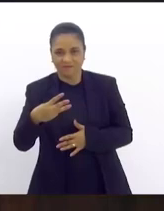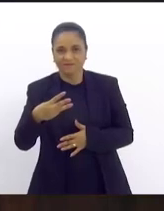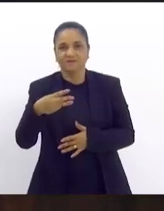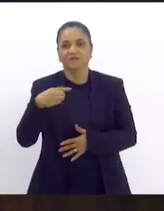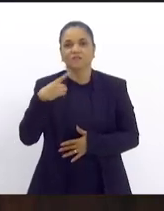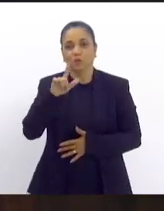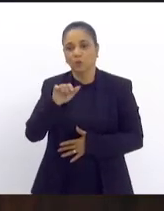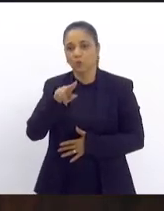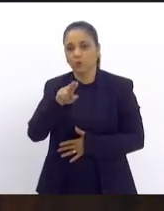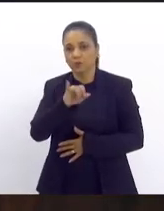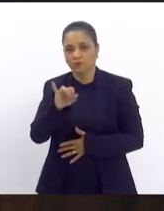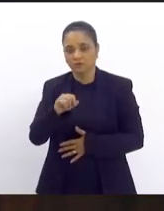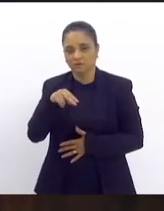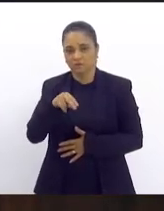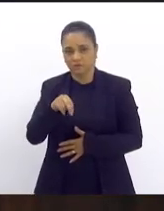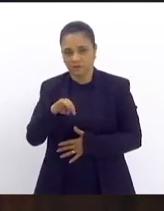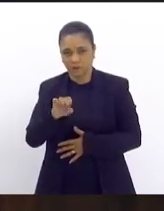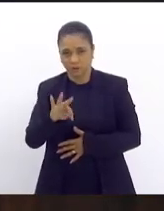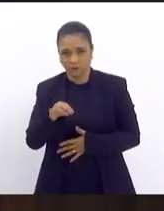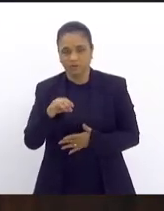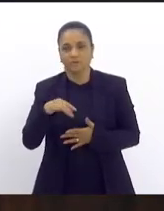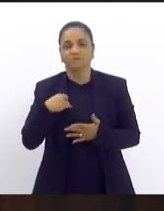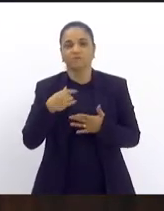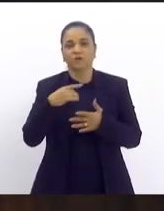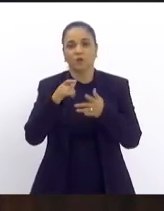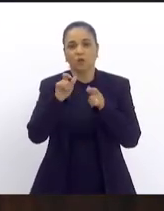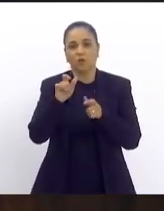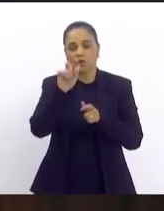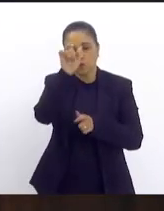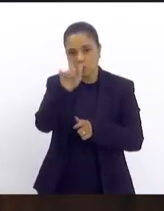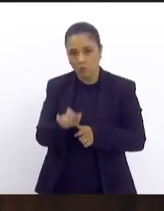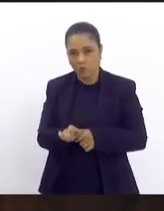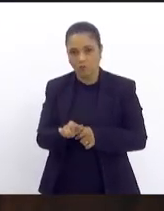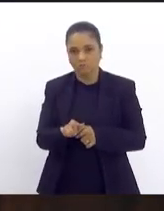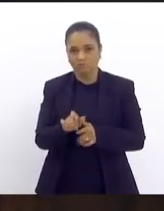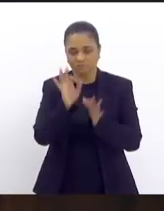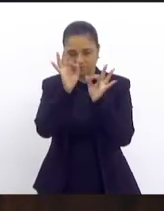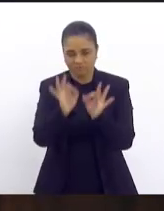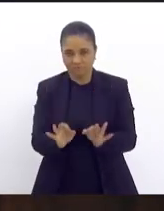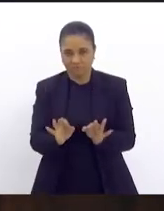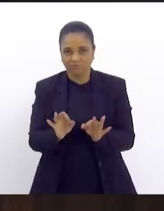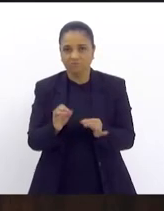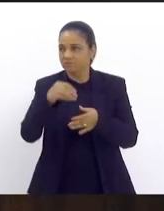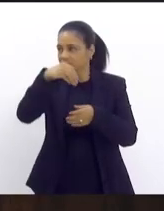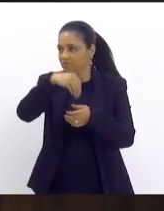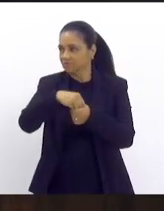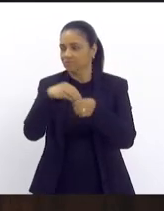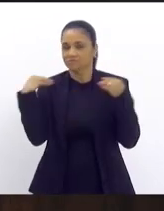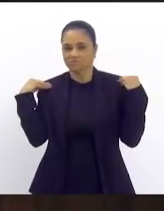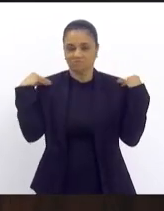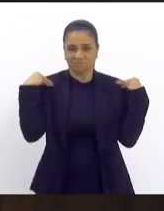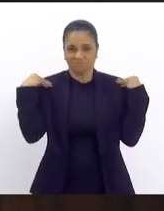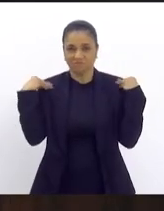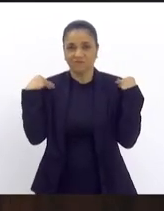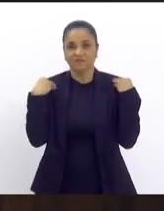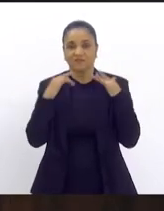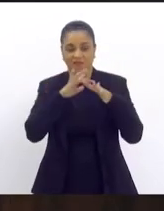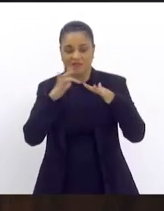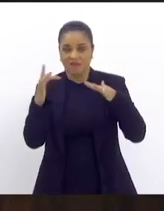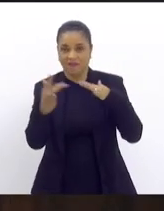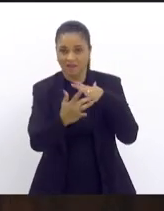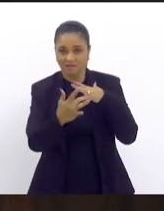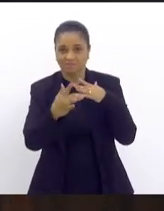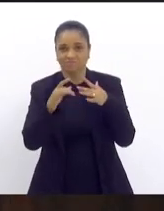que dispõe sobre a criação do programa Coluna Reta nos estabelecimentos da rede de ensino público no estado do Rio de